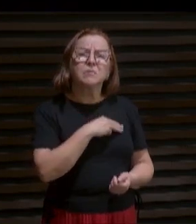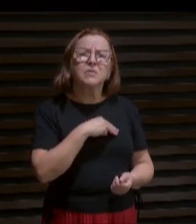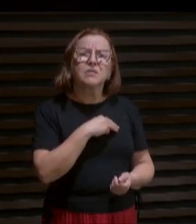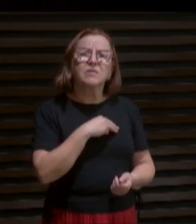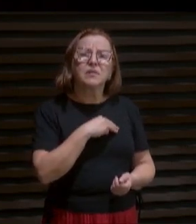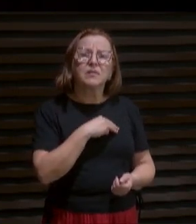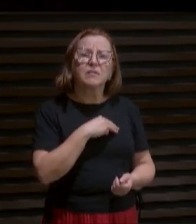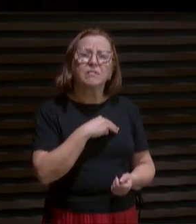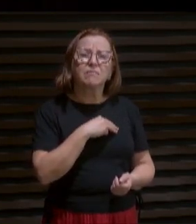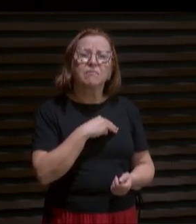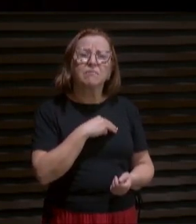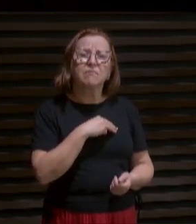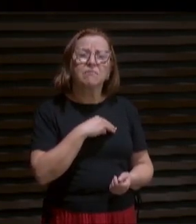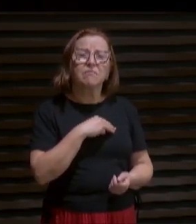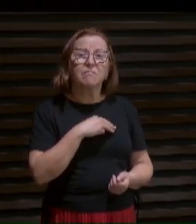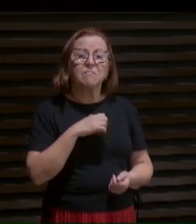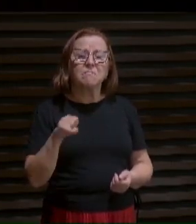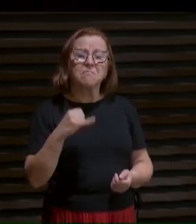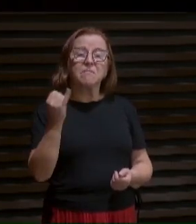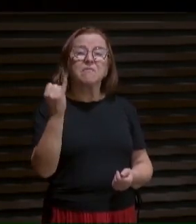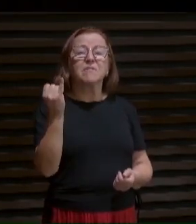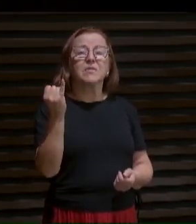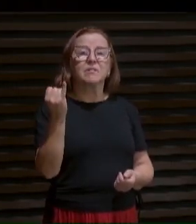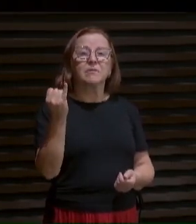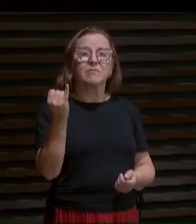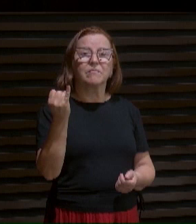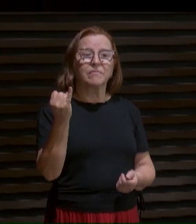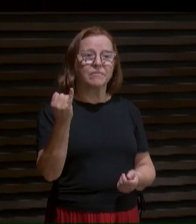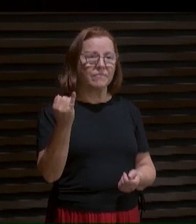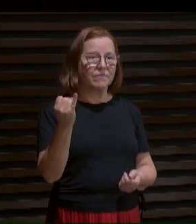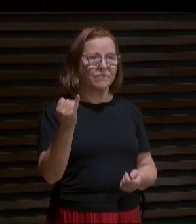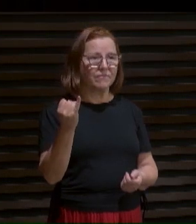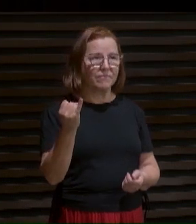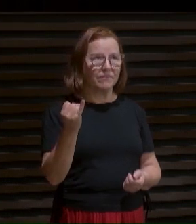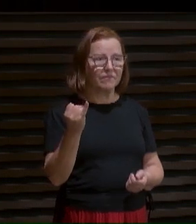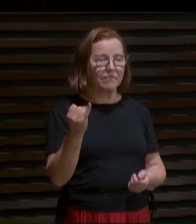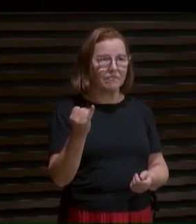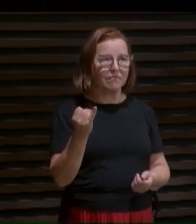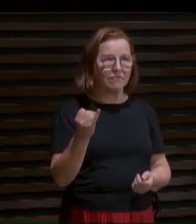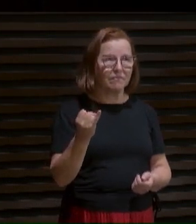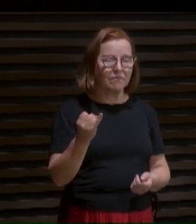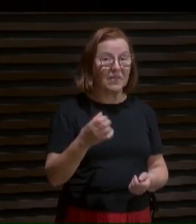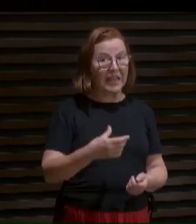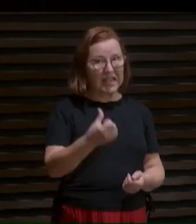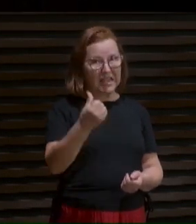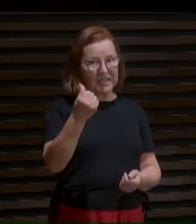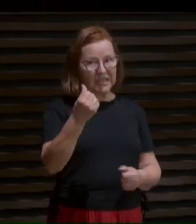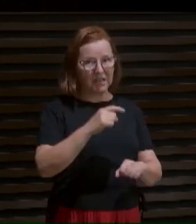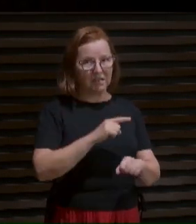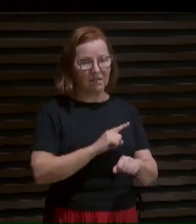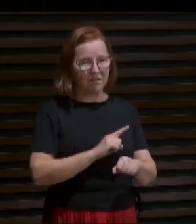central? Foram aquelas 6 horas, meus